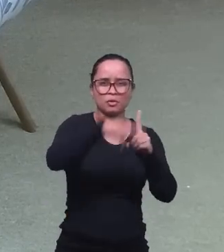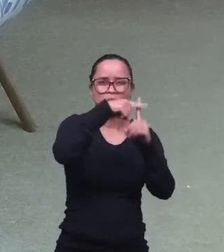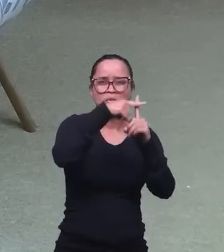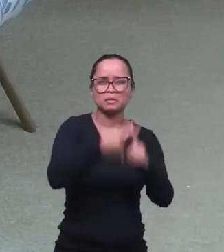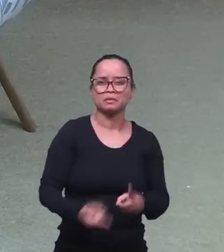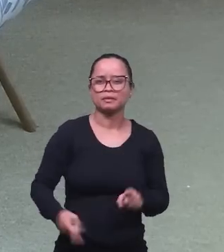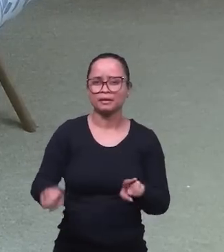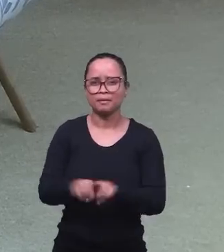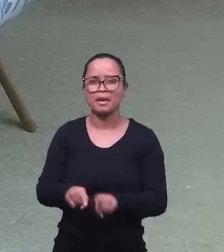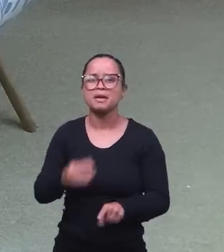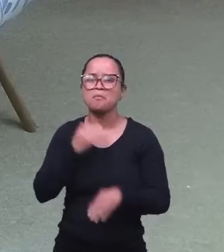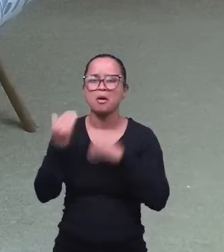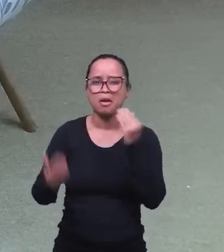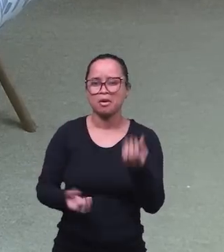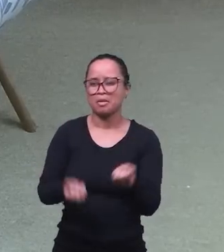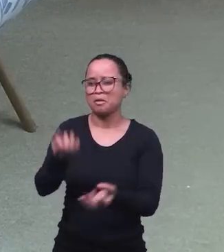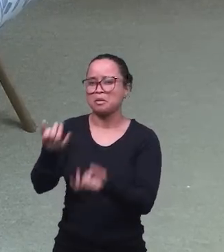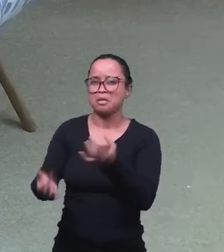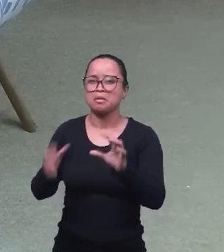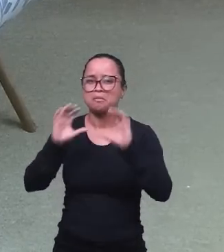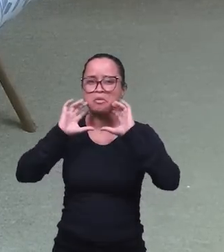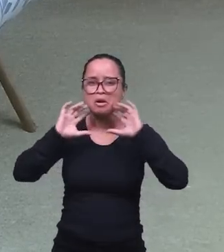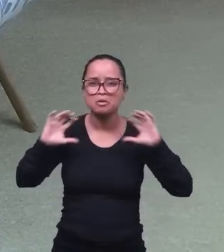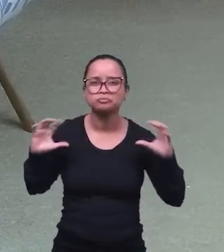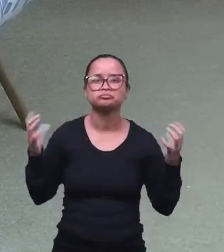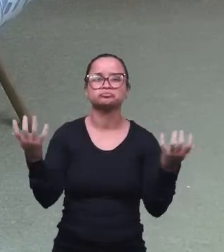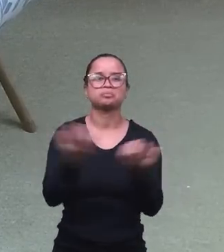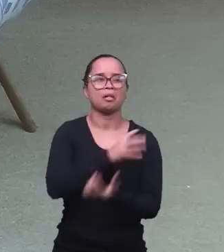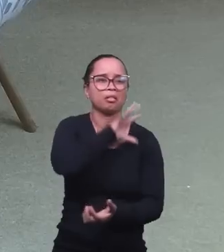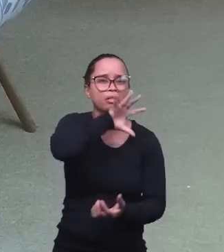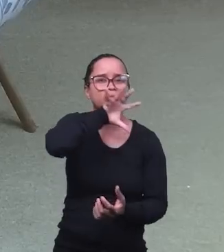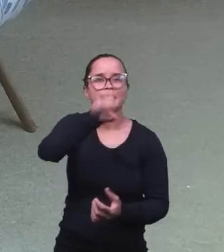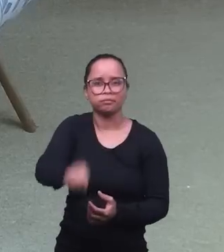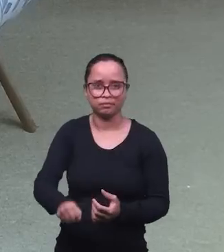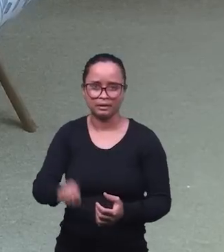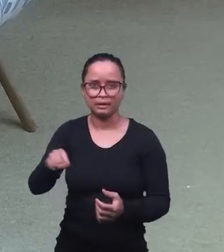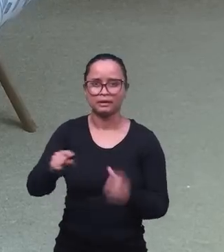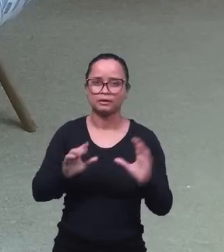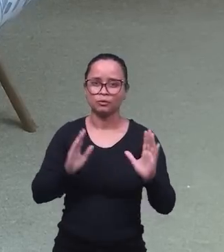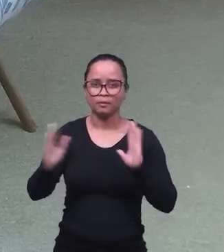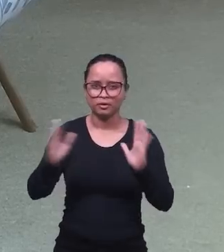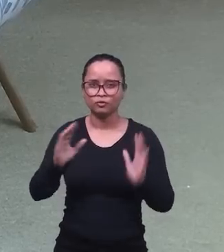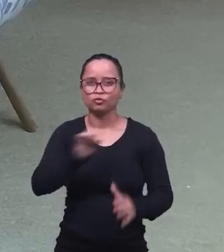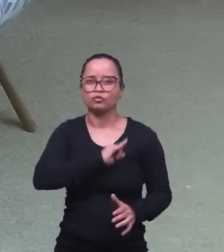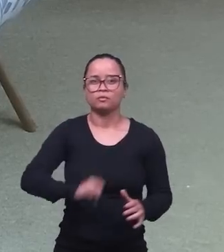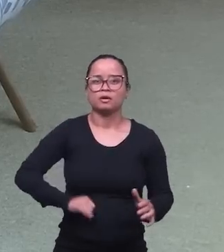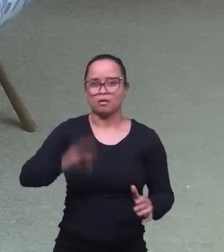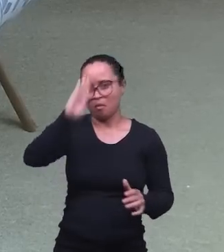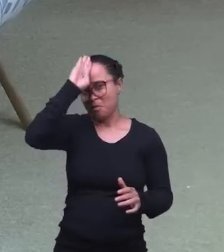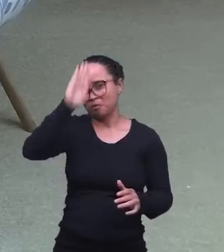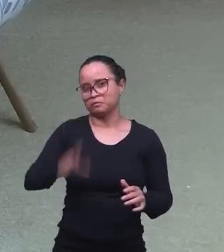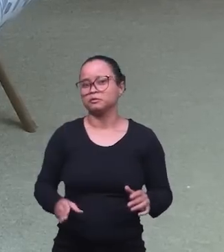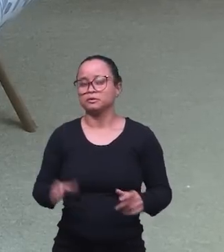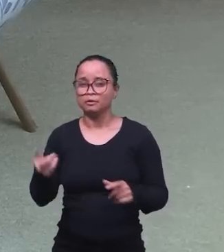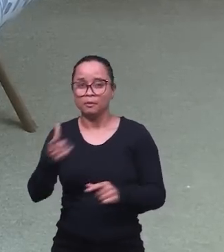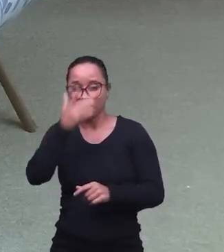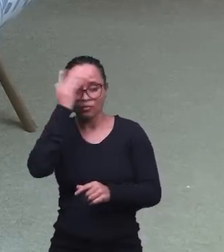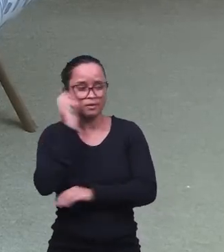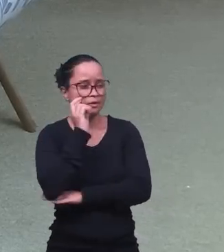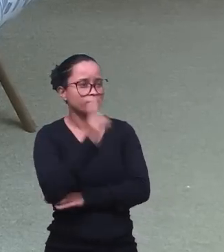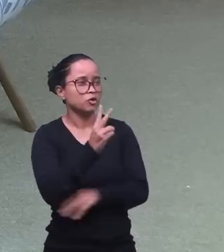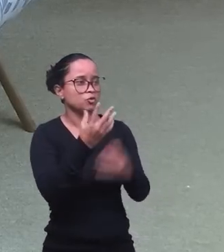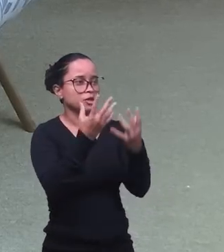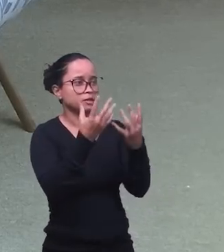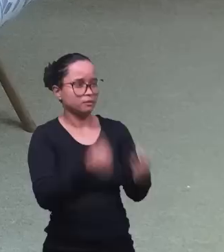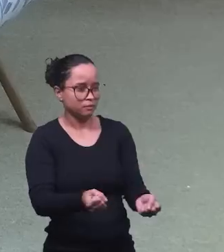fogueiras, e deixaram ali um testemunho de fé, onde muitos até mesmo se convertiam quando viam tal situação.